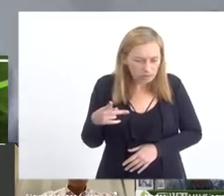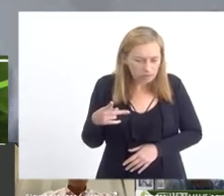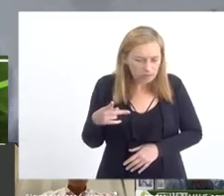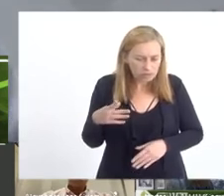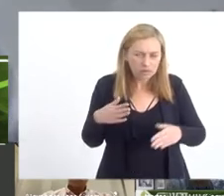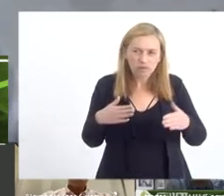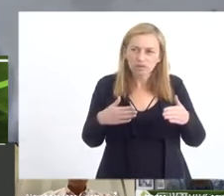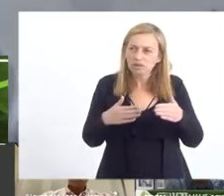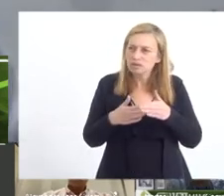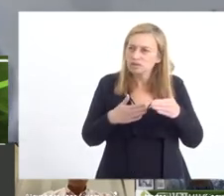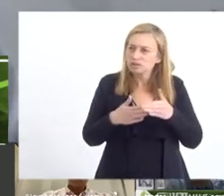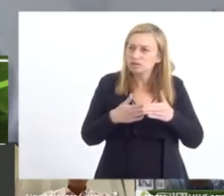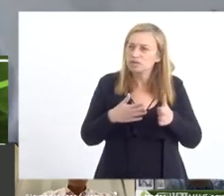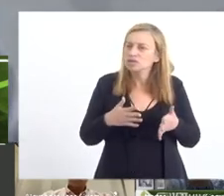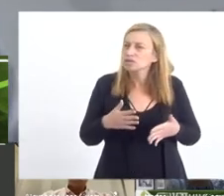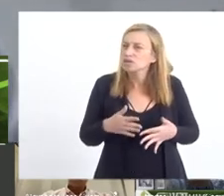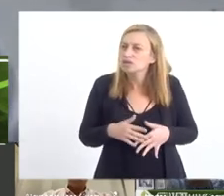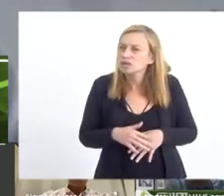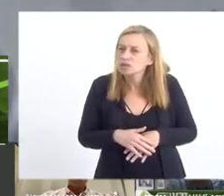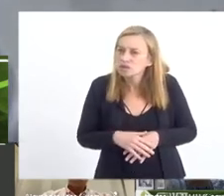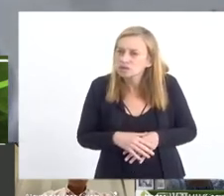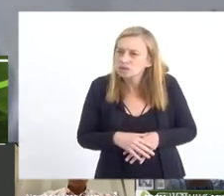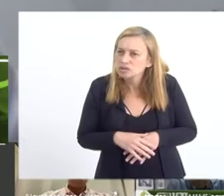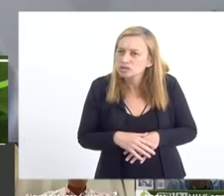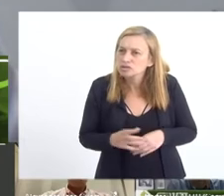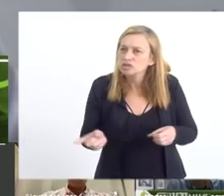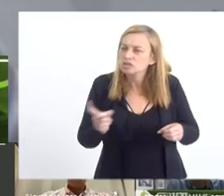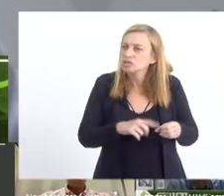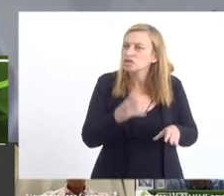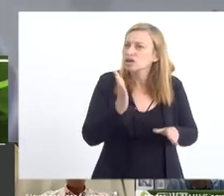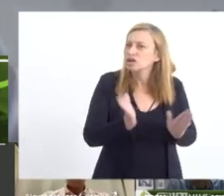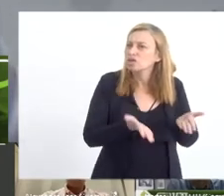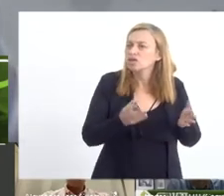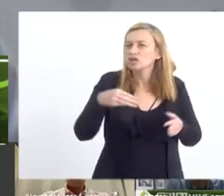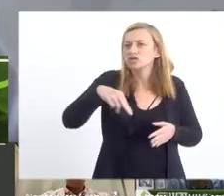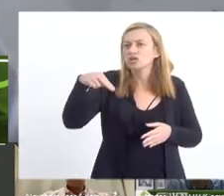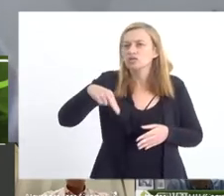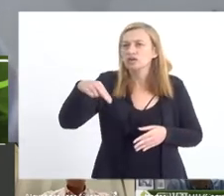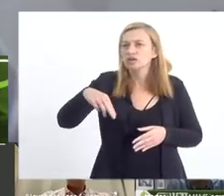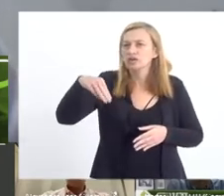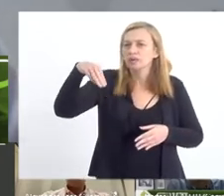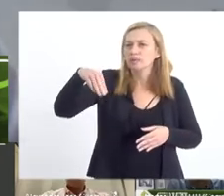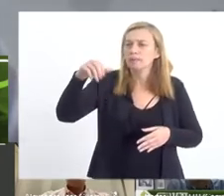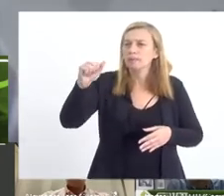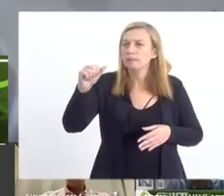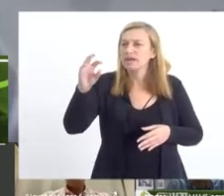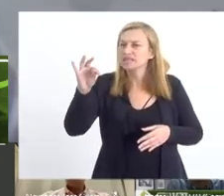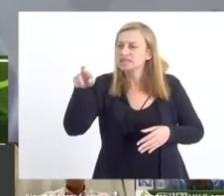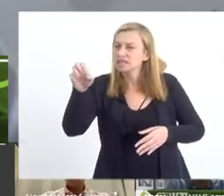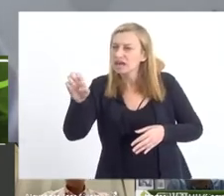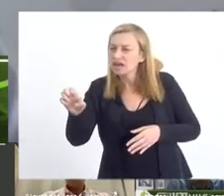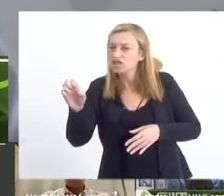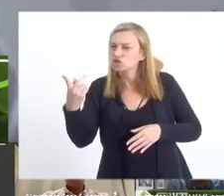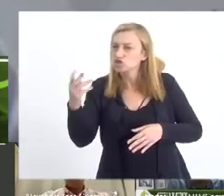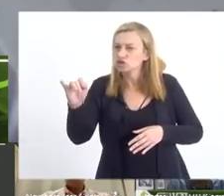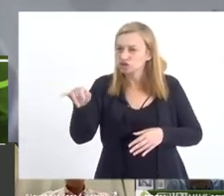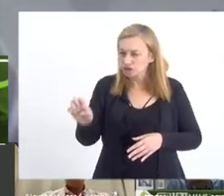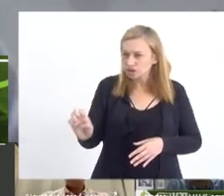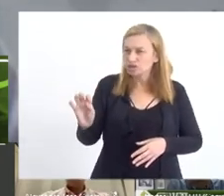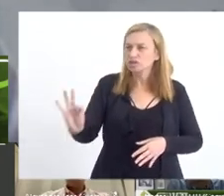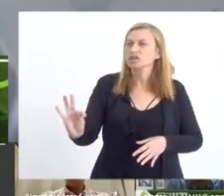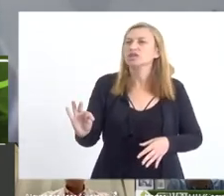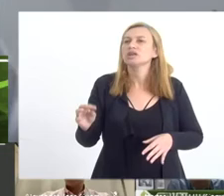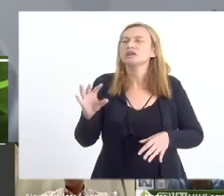restrições, a United está voltando agora em novembro com Houston, a Delta vai voltar com Atlanta em